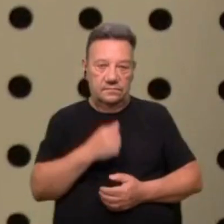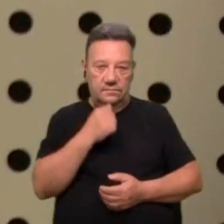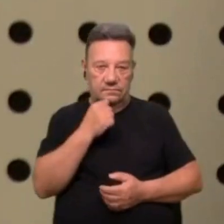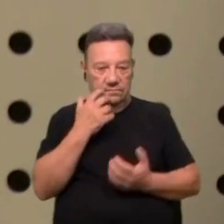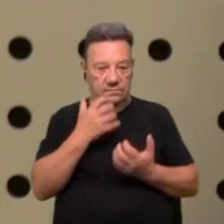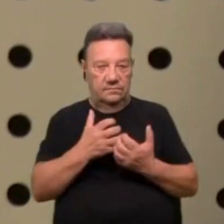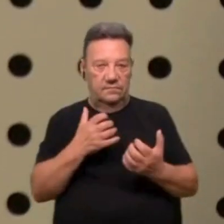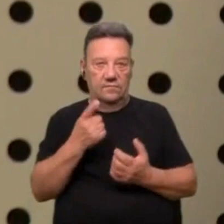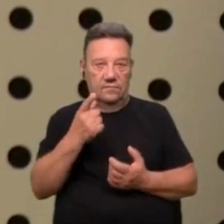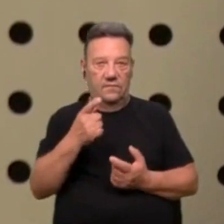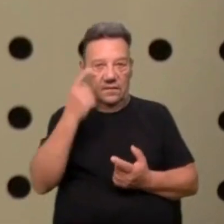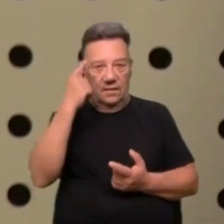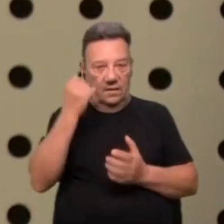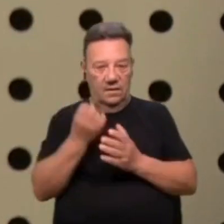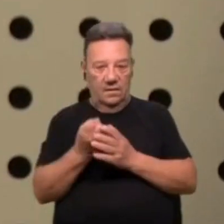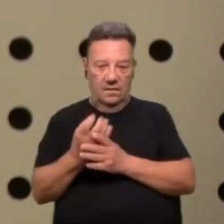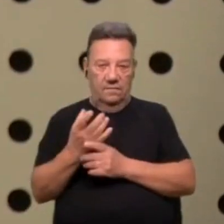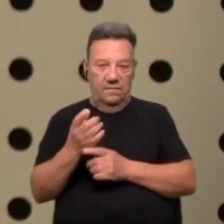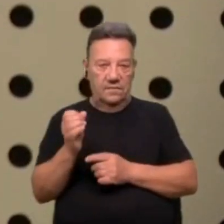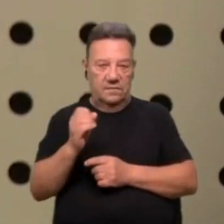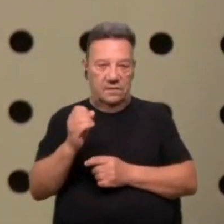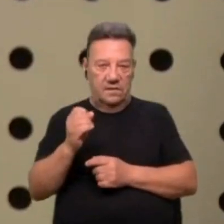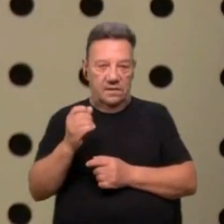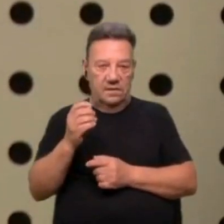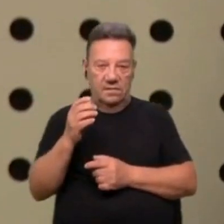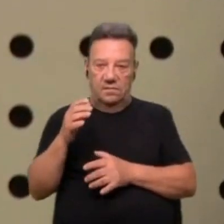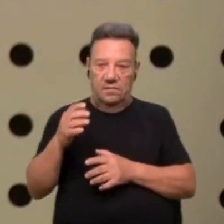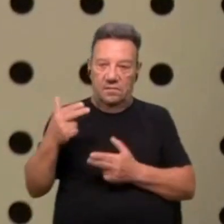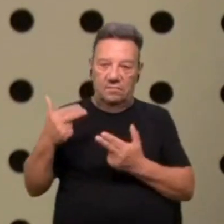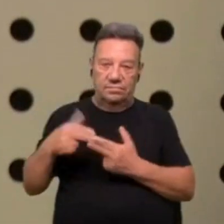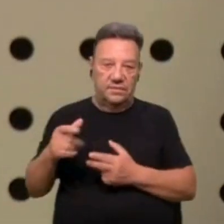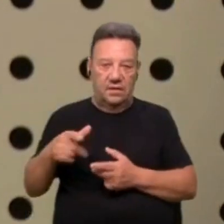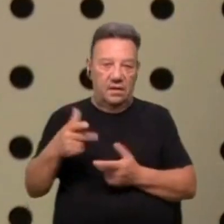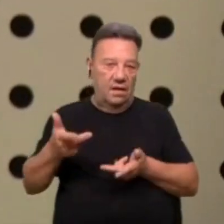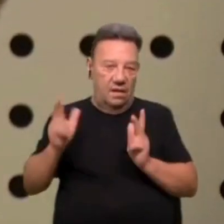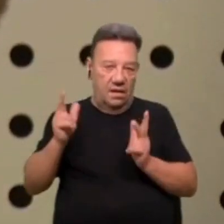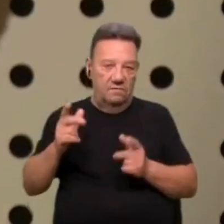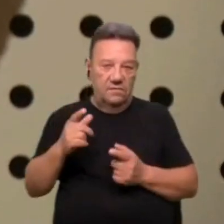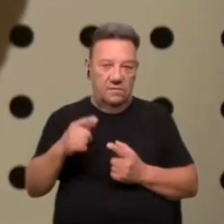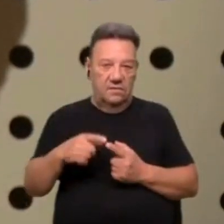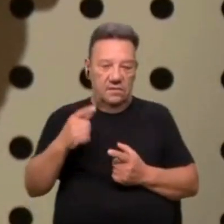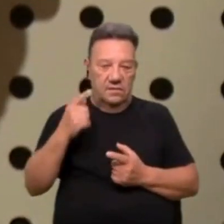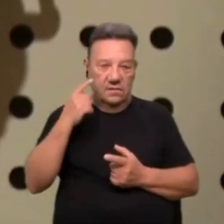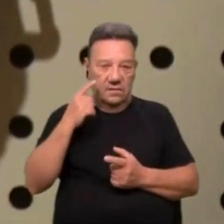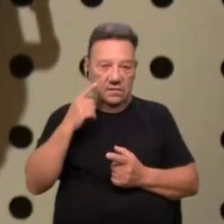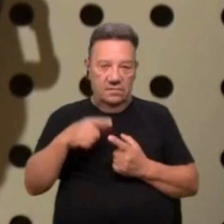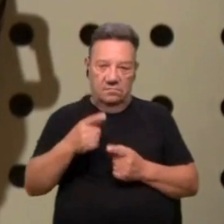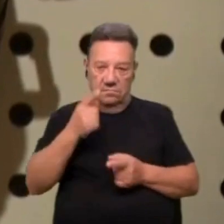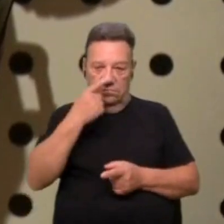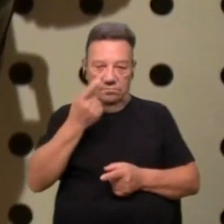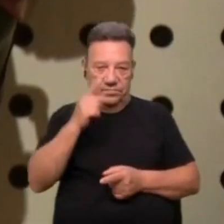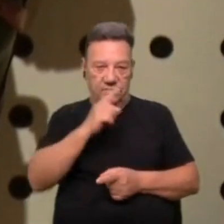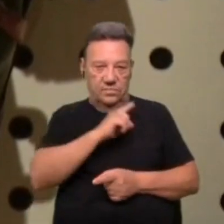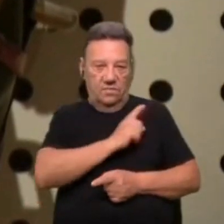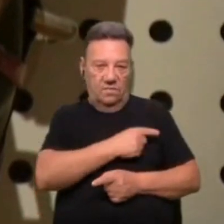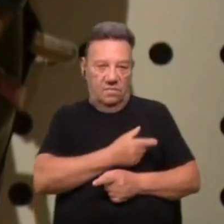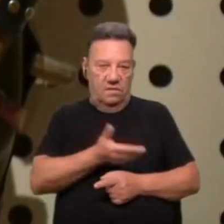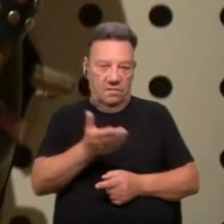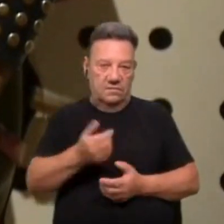Sobressai uma criatividade sem rédeas, livre, desapontante, audaz.